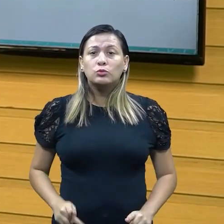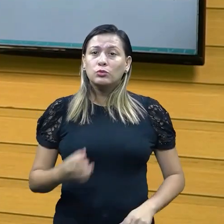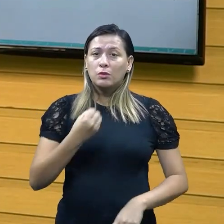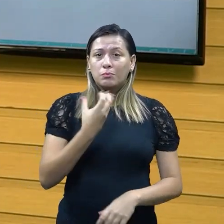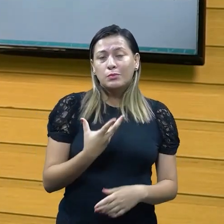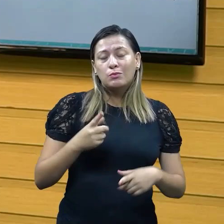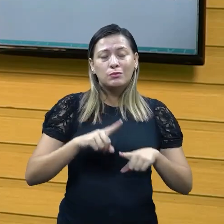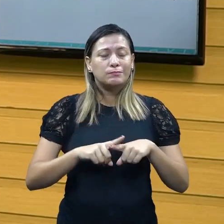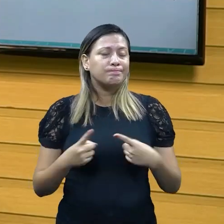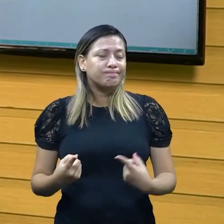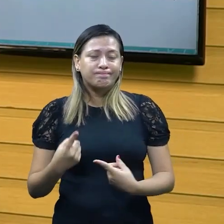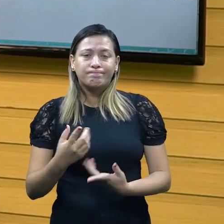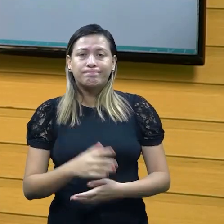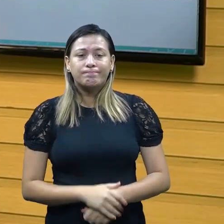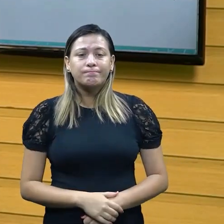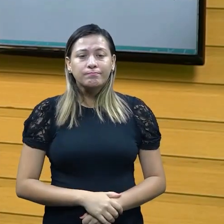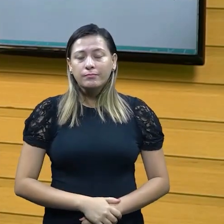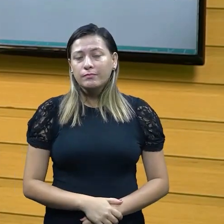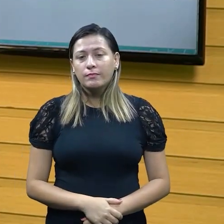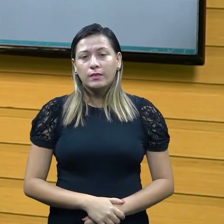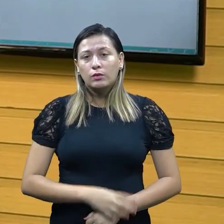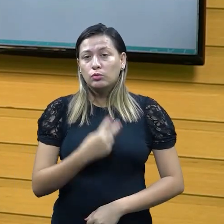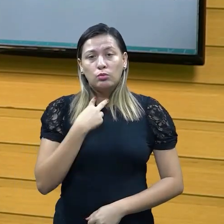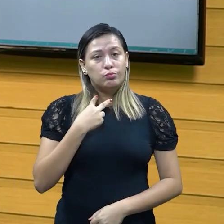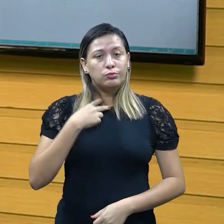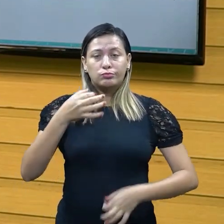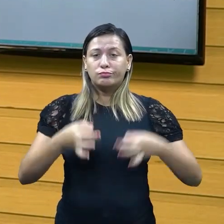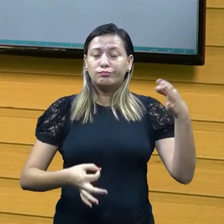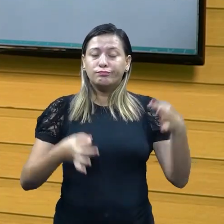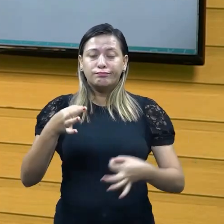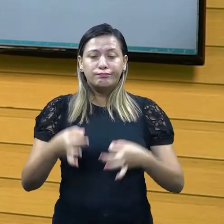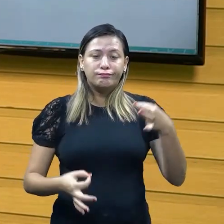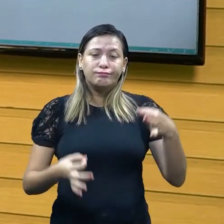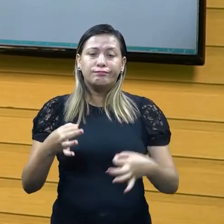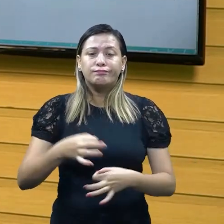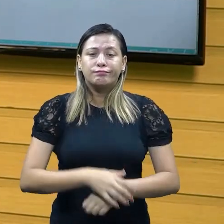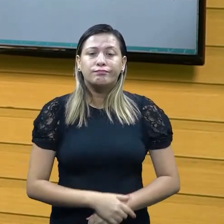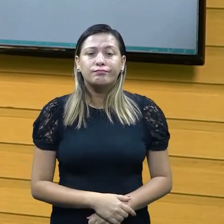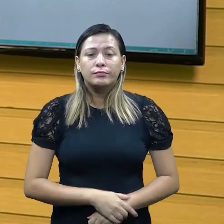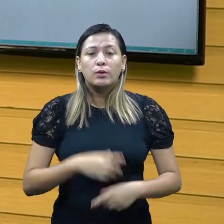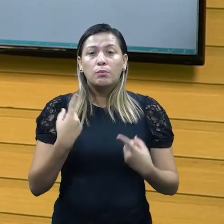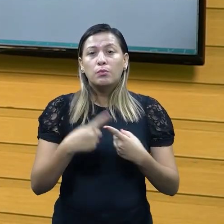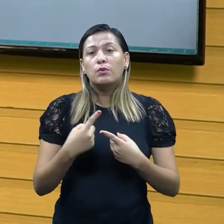qualquer um dos casos, né, que venham se encaixar nesse caso. Justamente por quê?